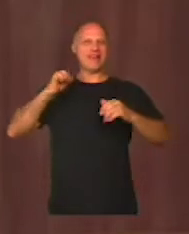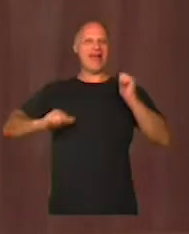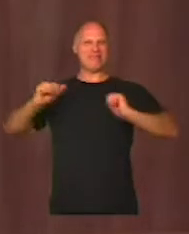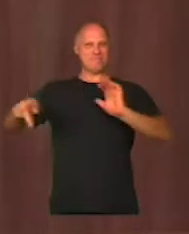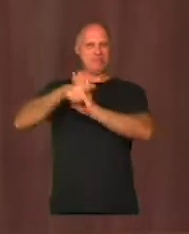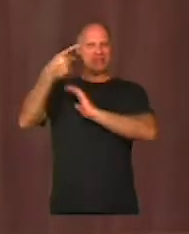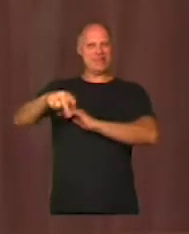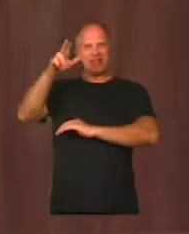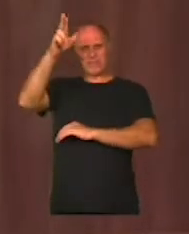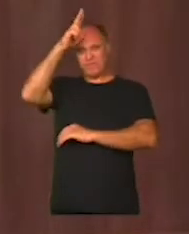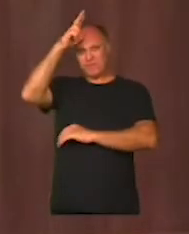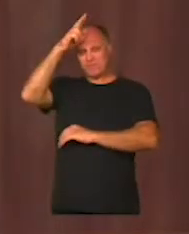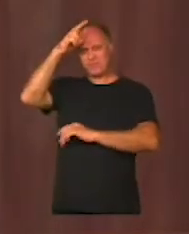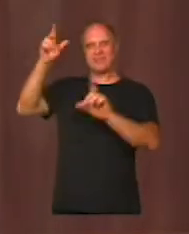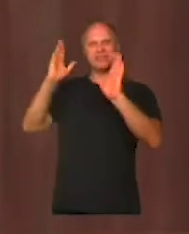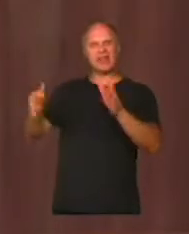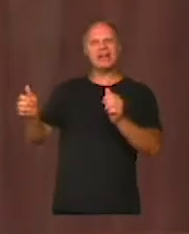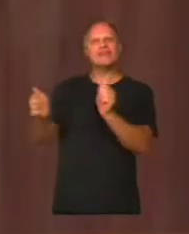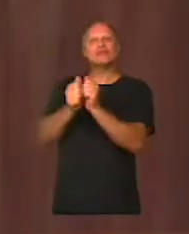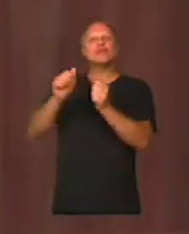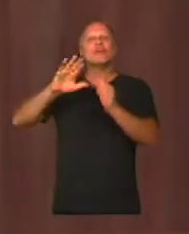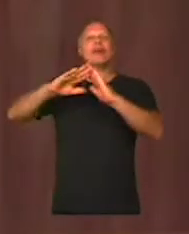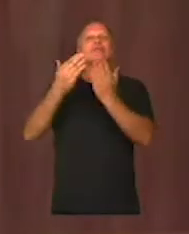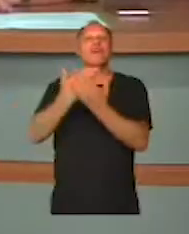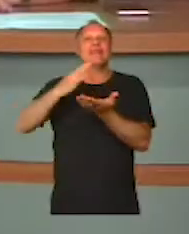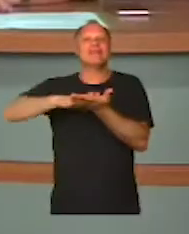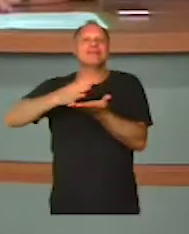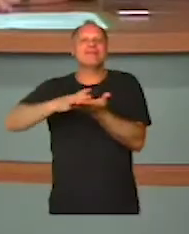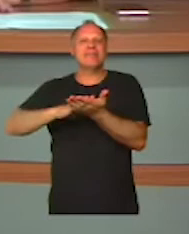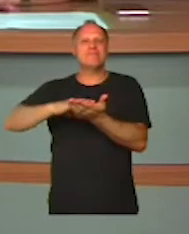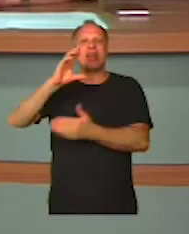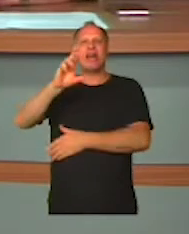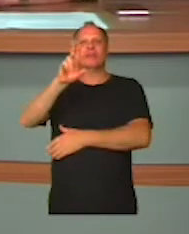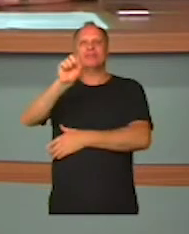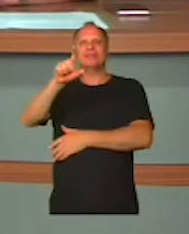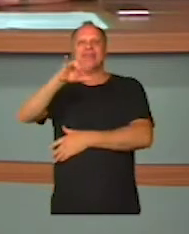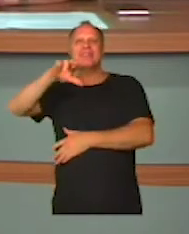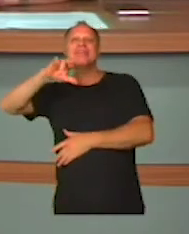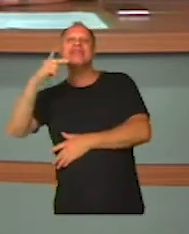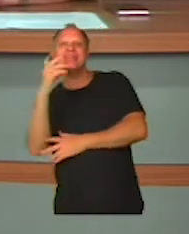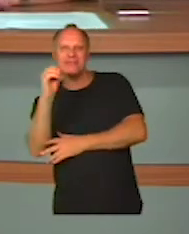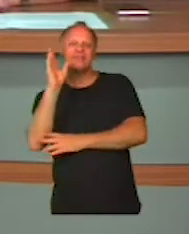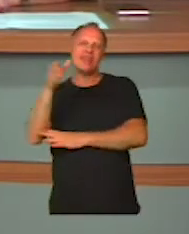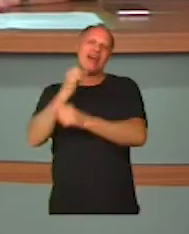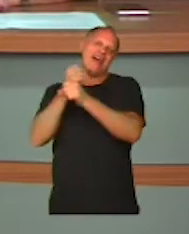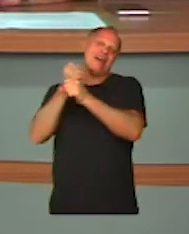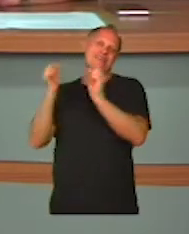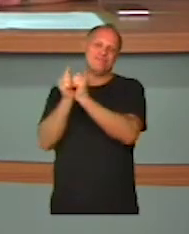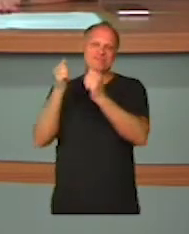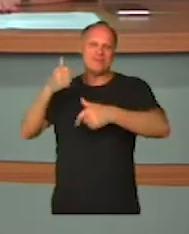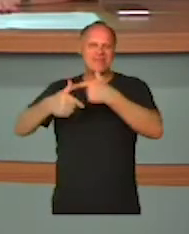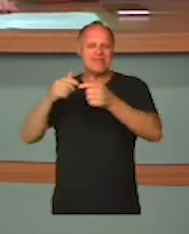Hamburgo, minha parceira de cruzeirinho, de várias, né, Leila, já de artes cênicas aí,